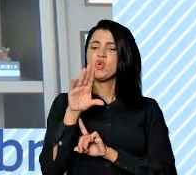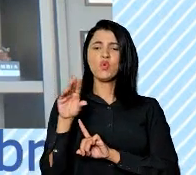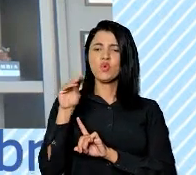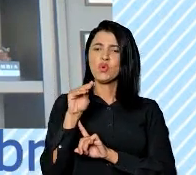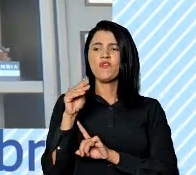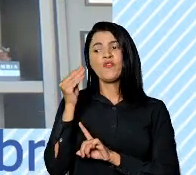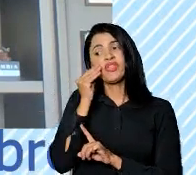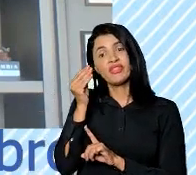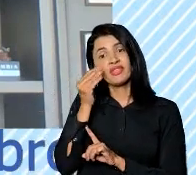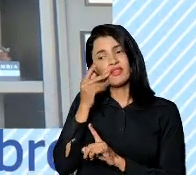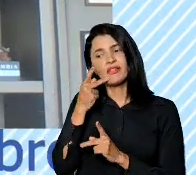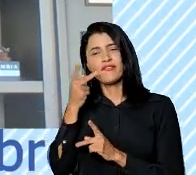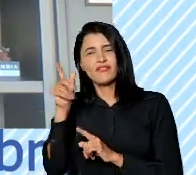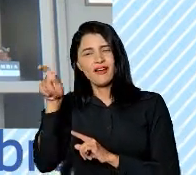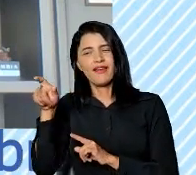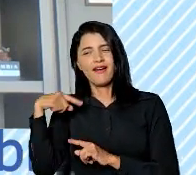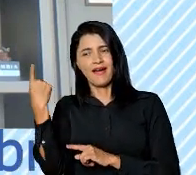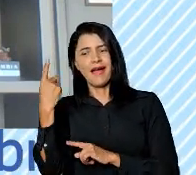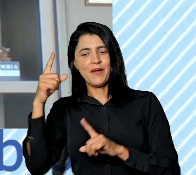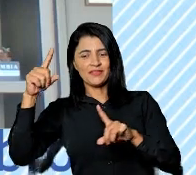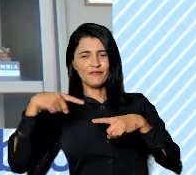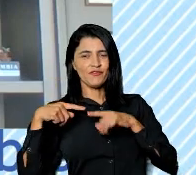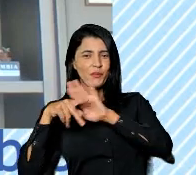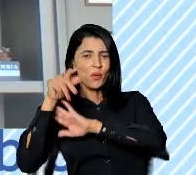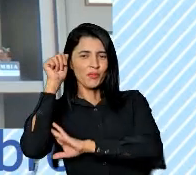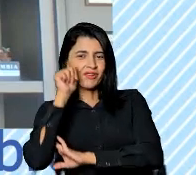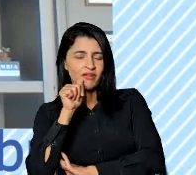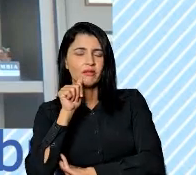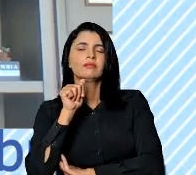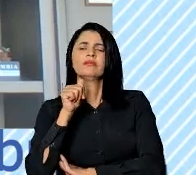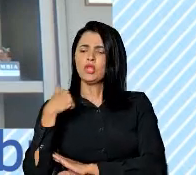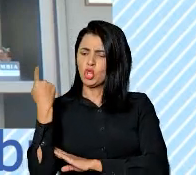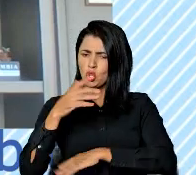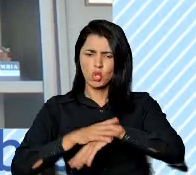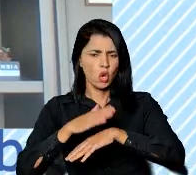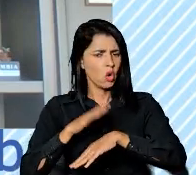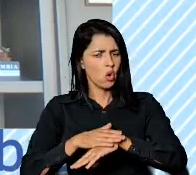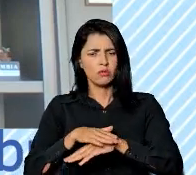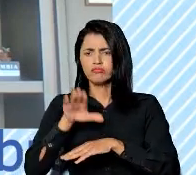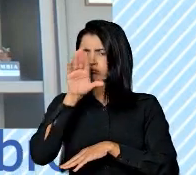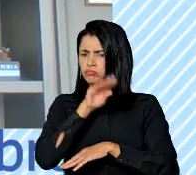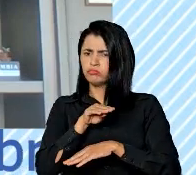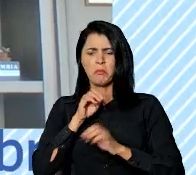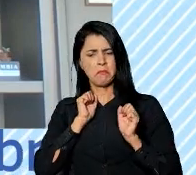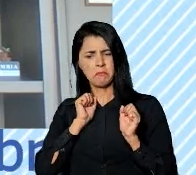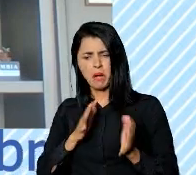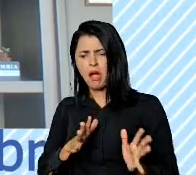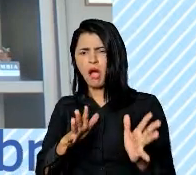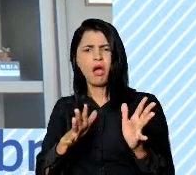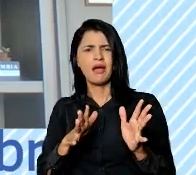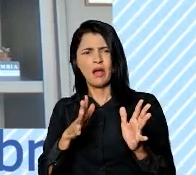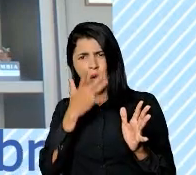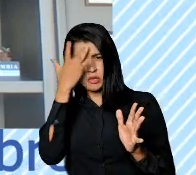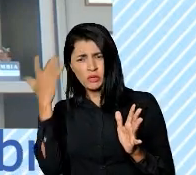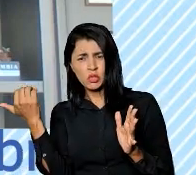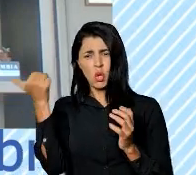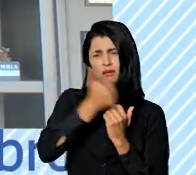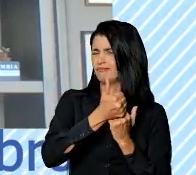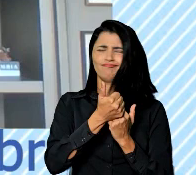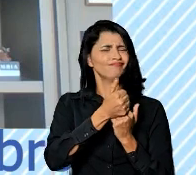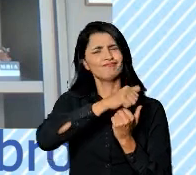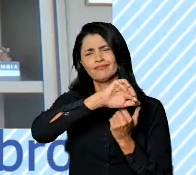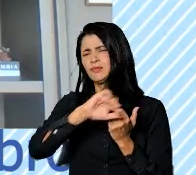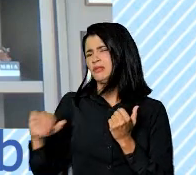tentar interpretar os nossos desafios. Somos nós falando por nós mesmas. Nós não queremos mais que falem por nós. Nós não queremos